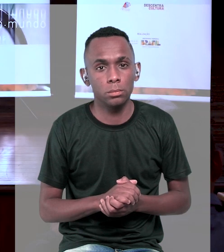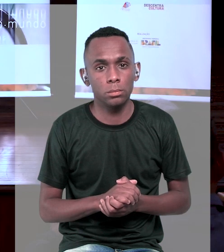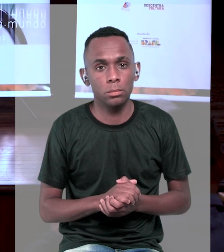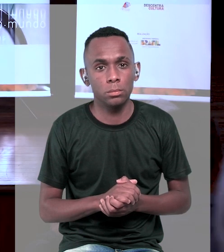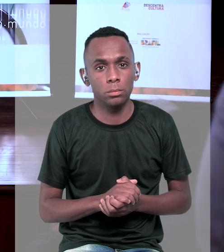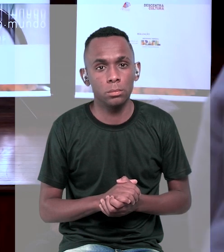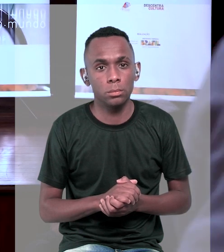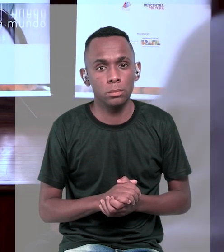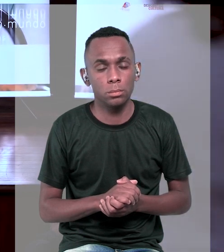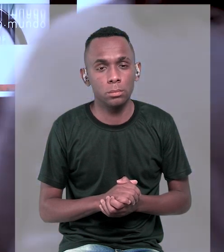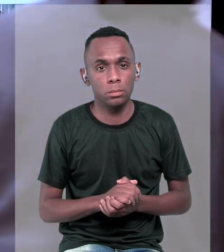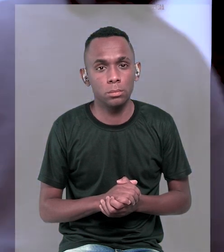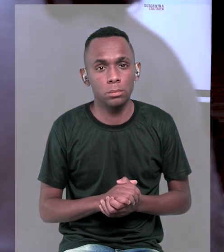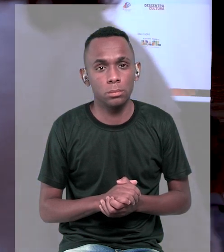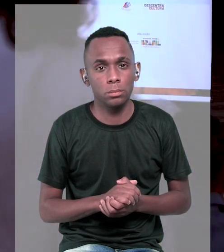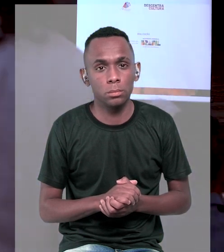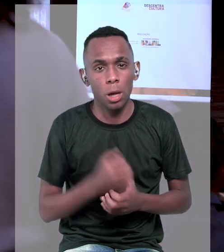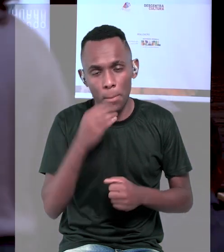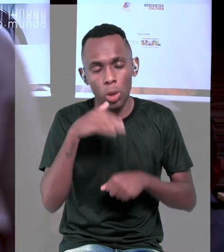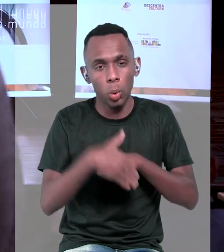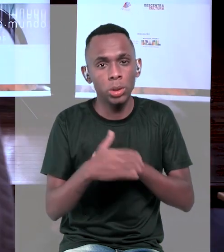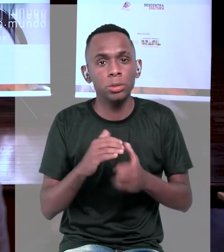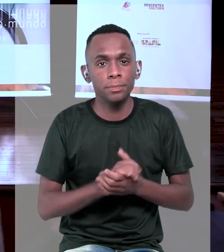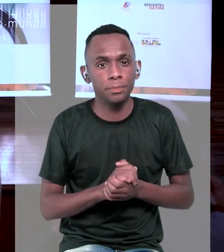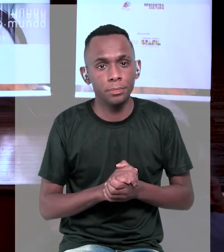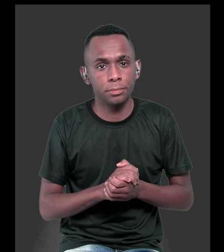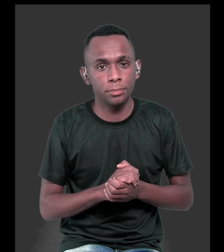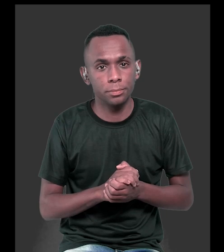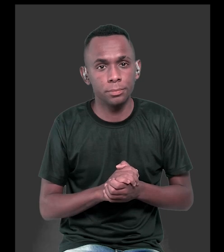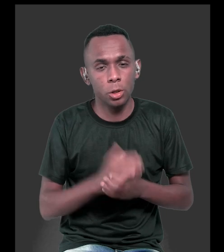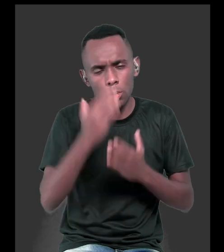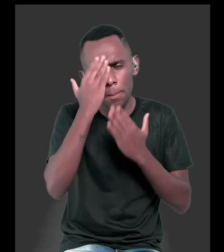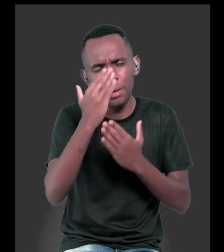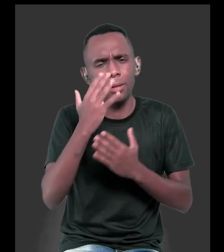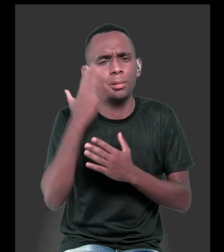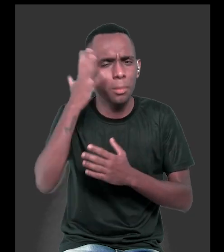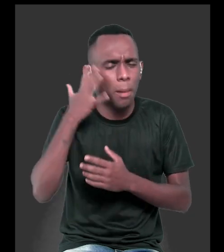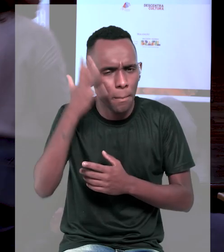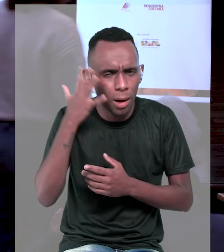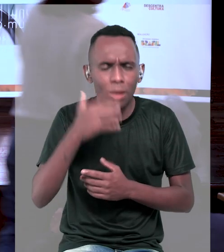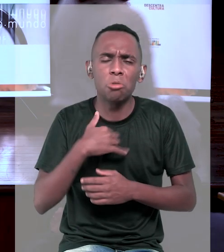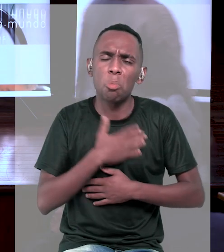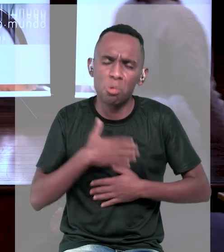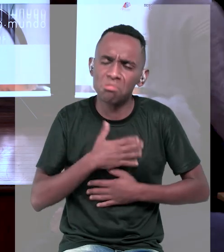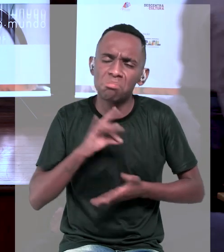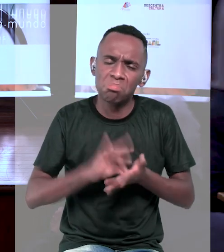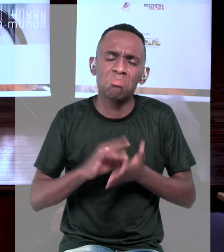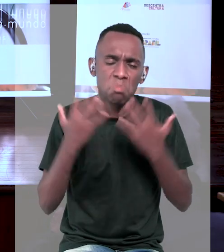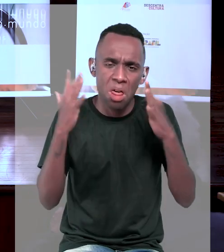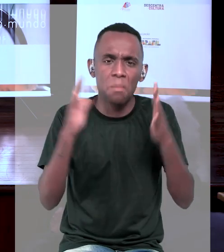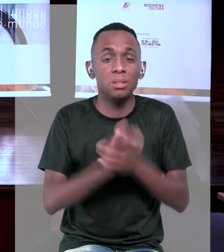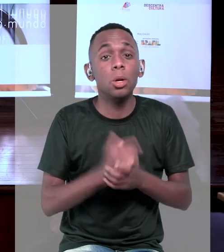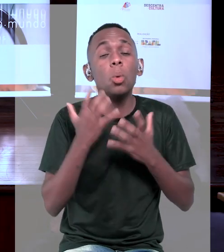Obrigado. Boa noite. Muito obrigado pela conferência, gostei muito. Parabéns. Gostaria que o senhor